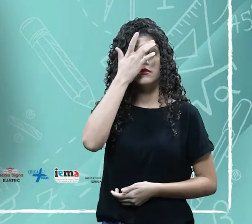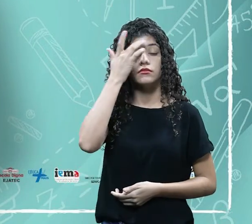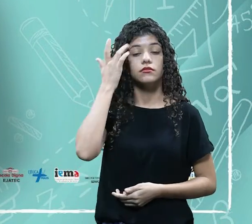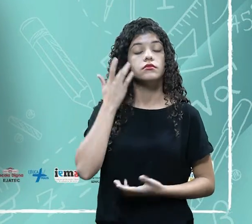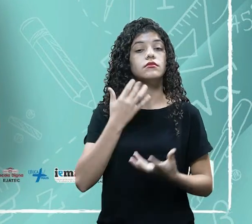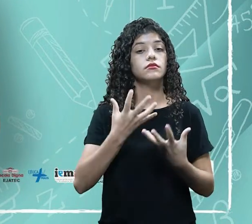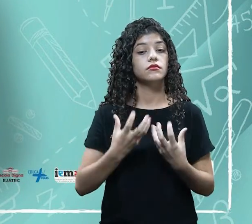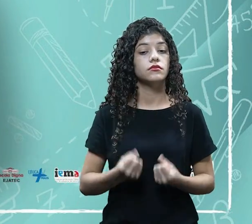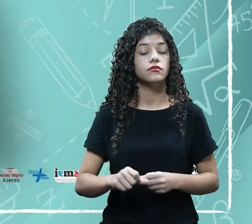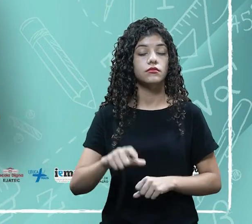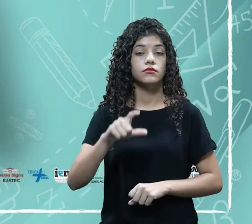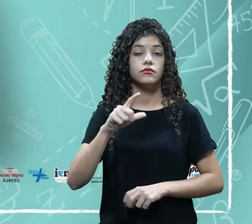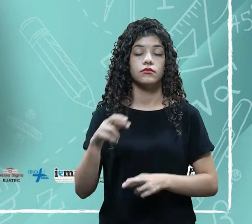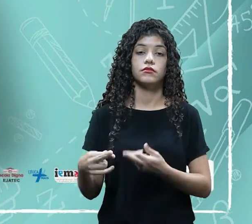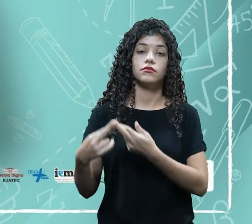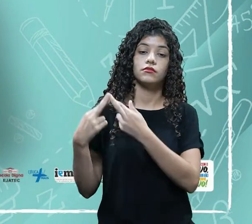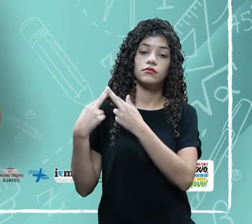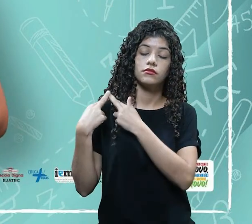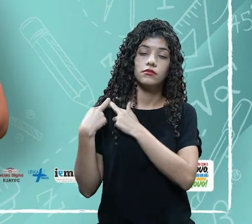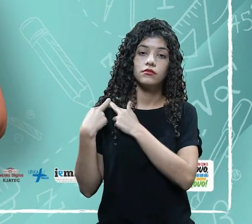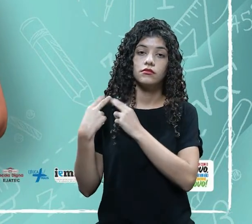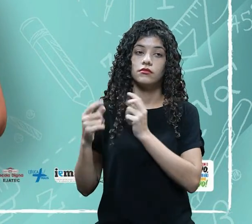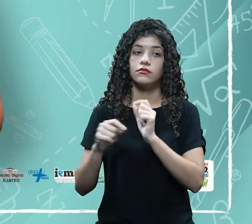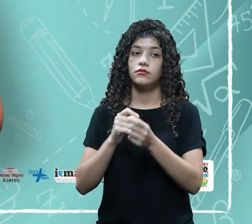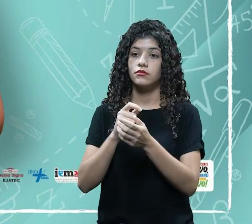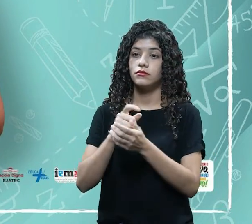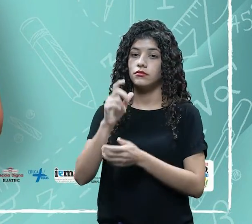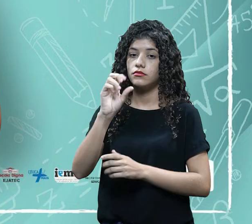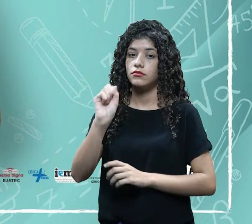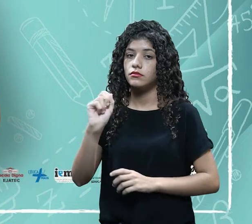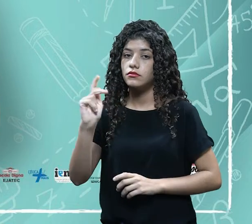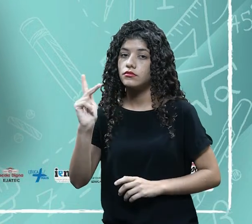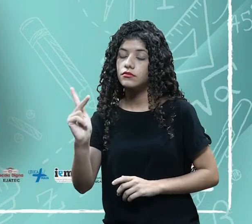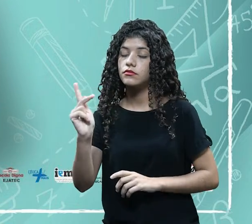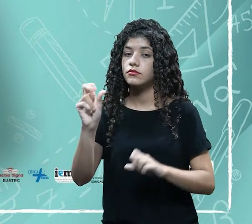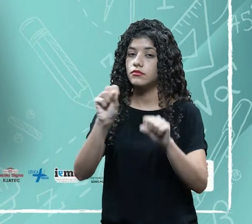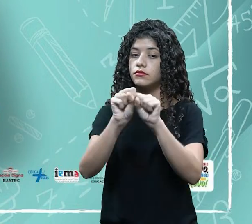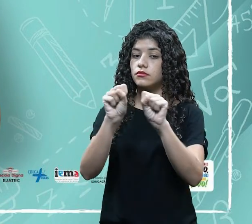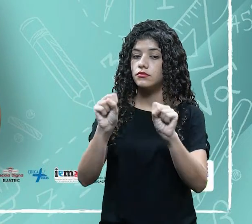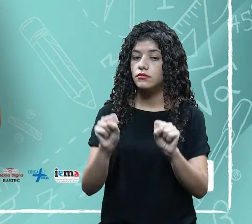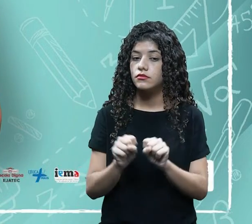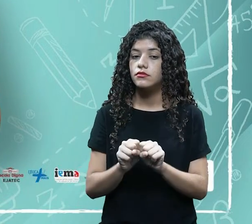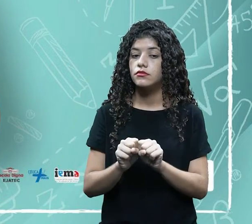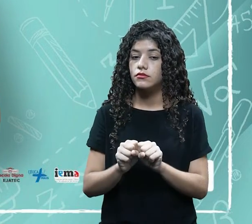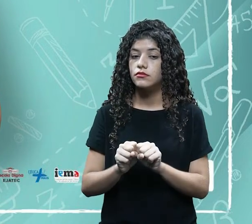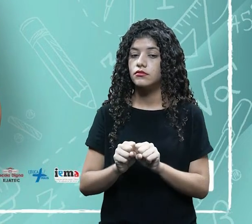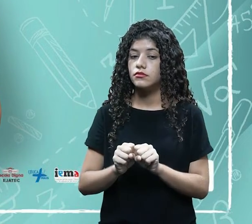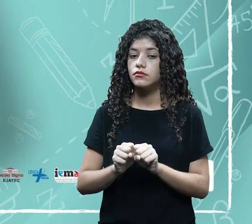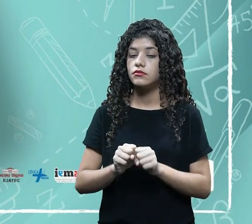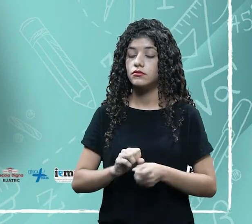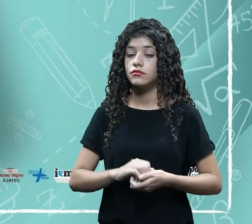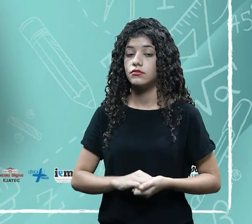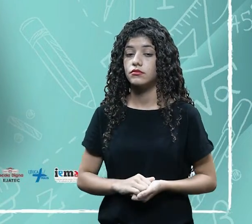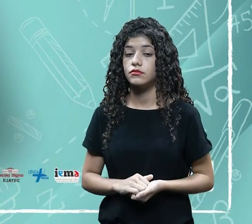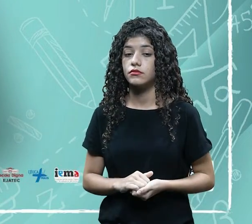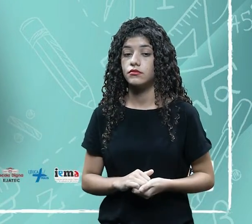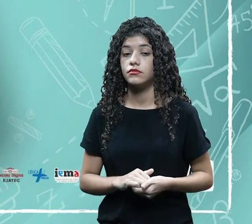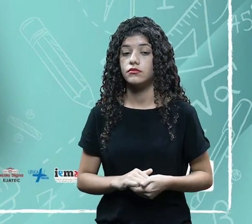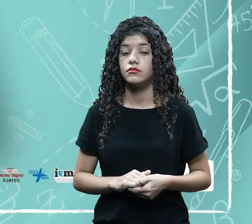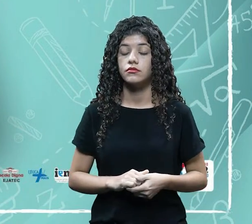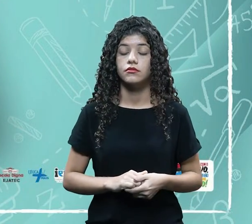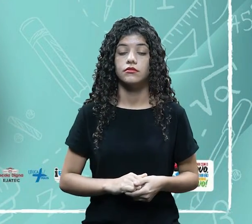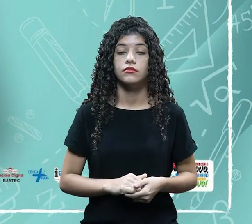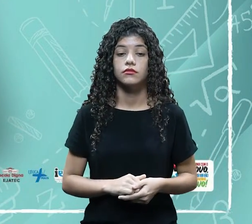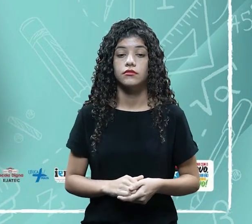pessoa que recebe, ele é responsável, né, por dar o recebido lá no sistema. Se ele não recebeu, eu vou saber que eu enviei e que ele